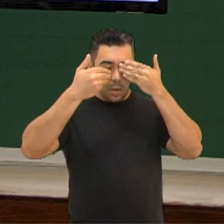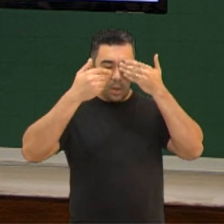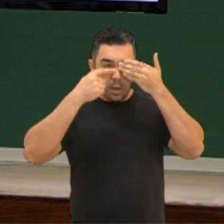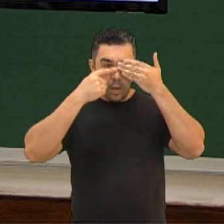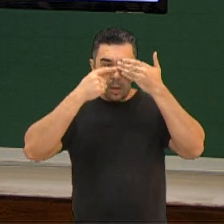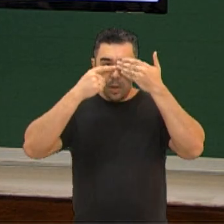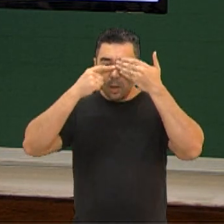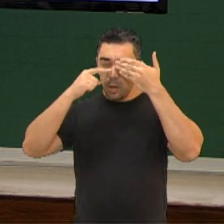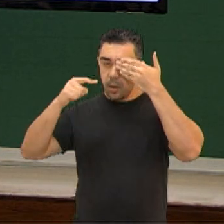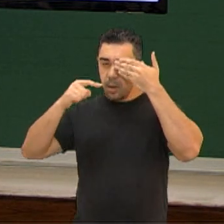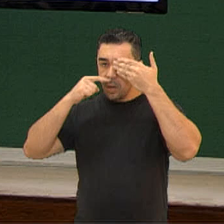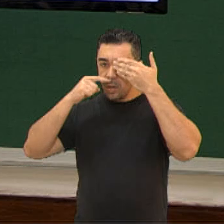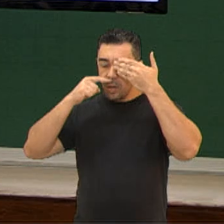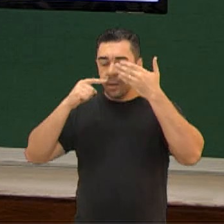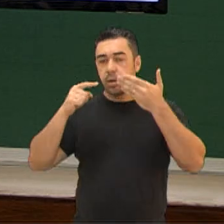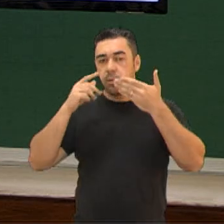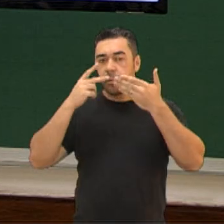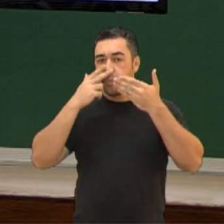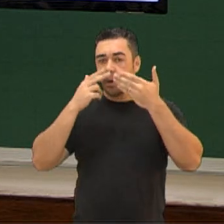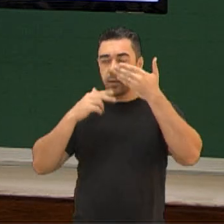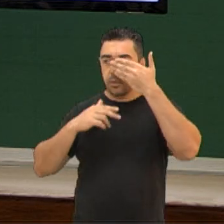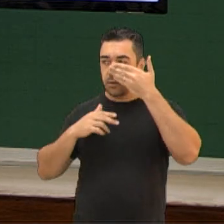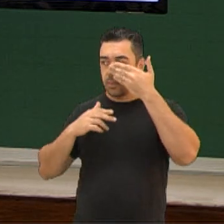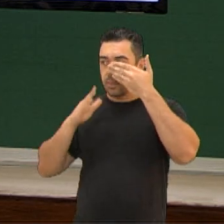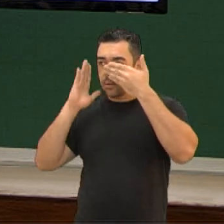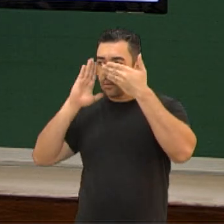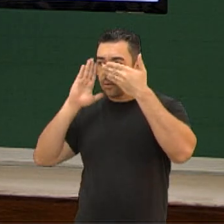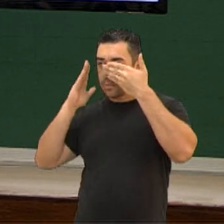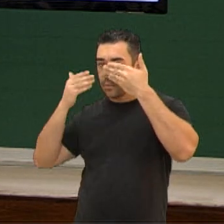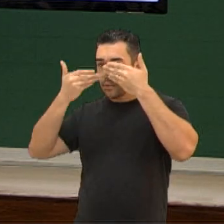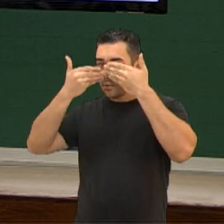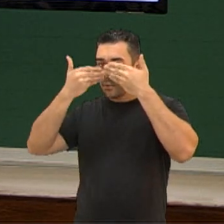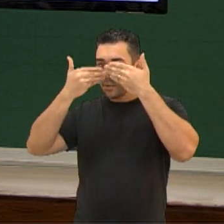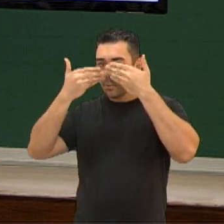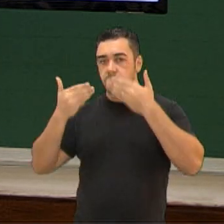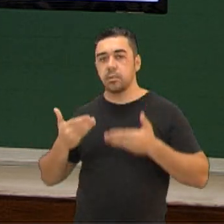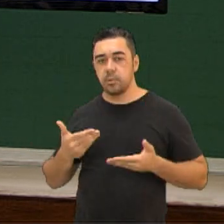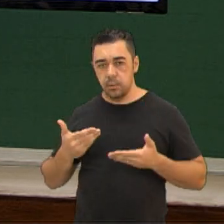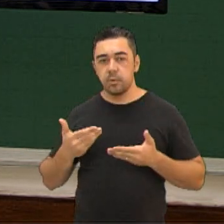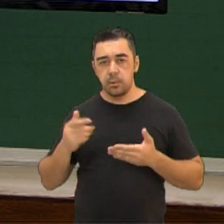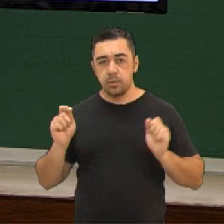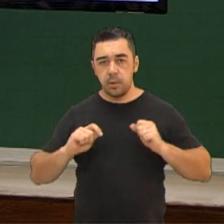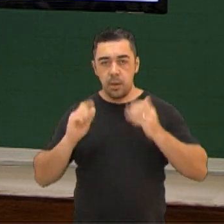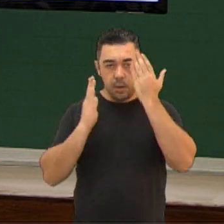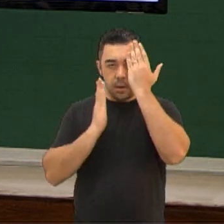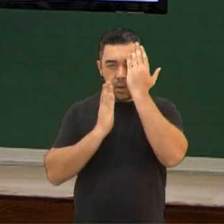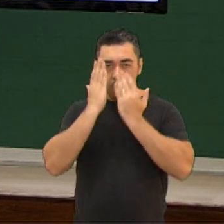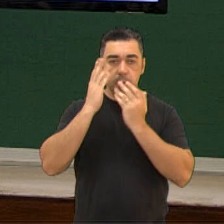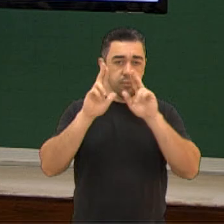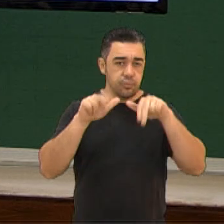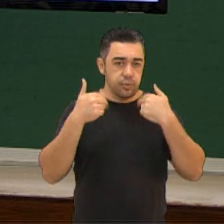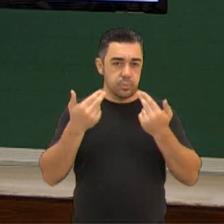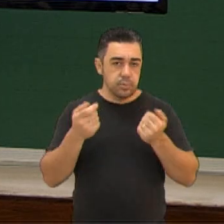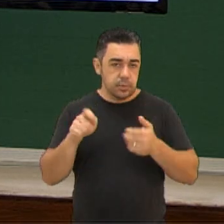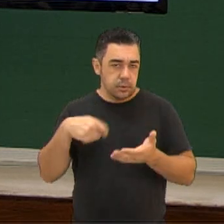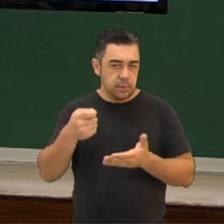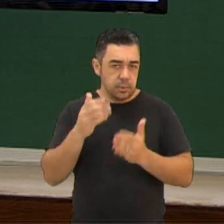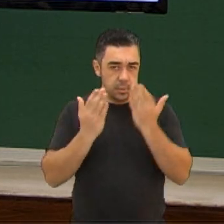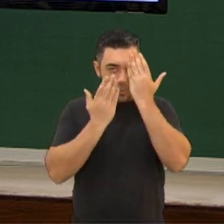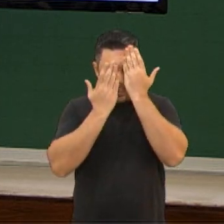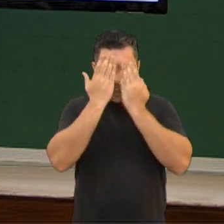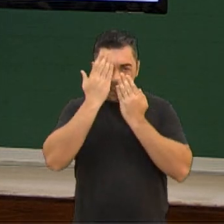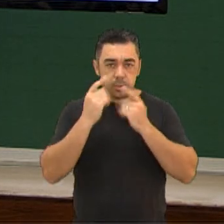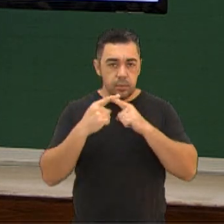está de perfil também. Então é como se estivesse olhando a pessoa de frente e de lado, e ele joga tudo no mesmo plano.